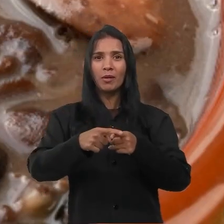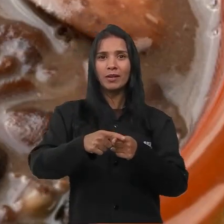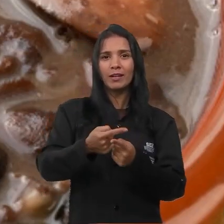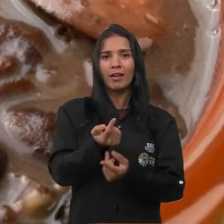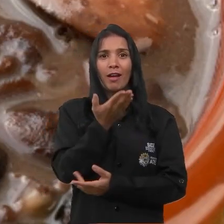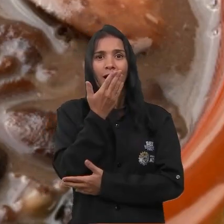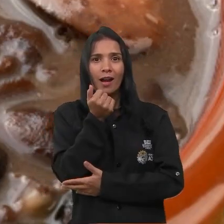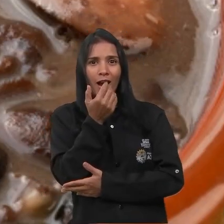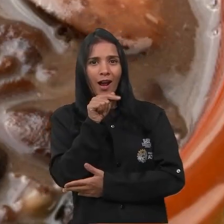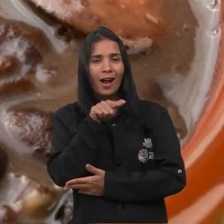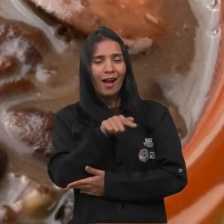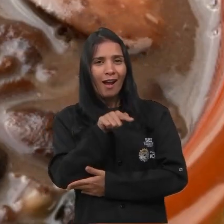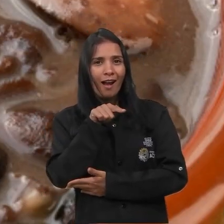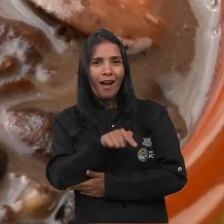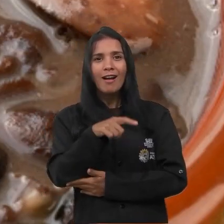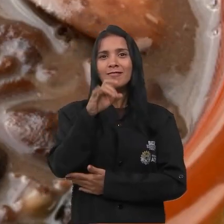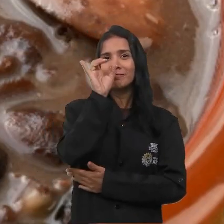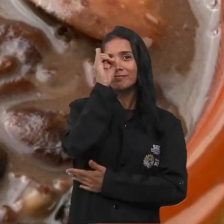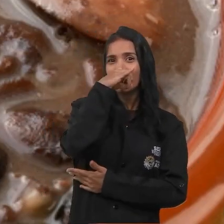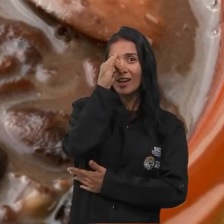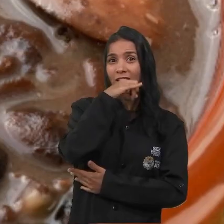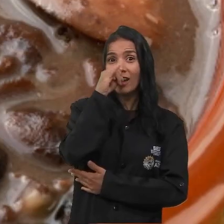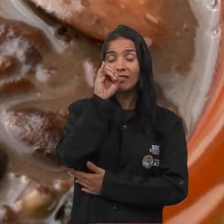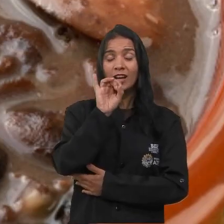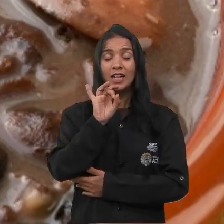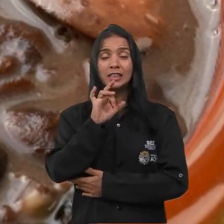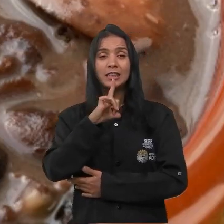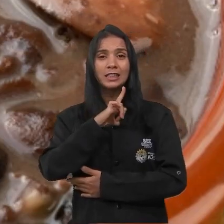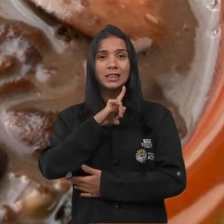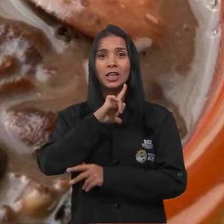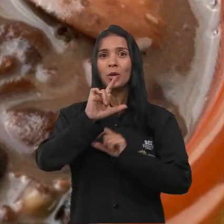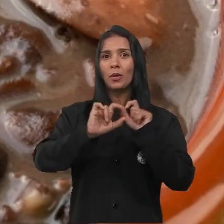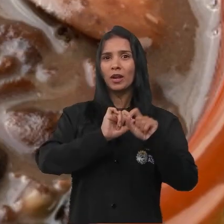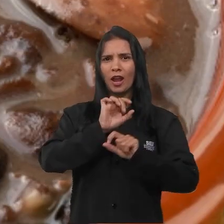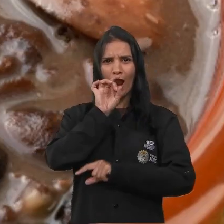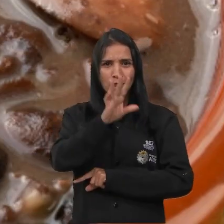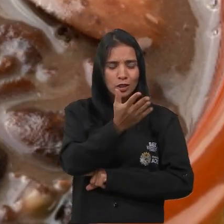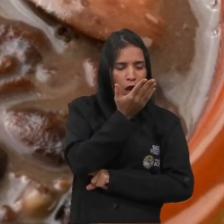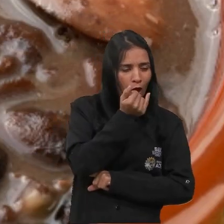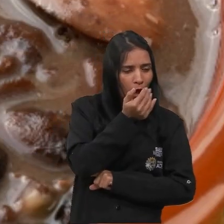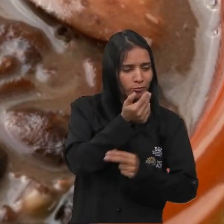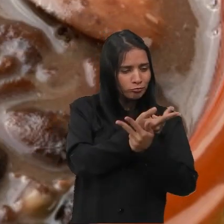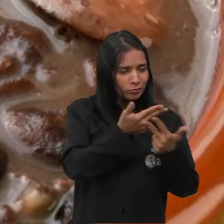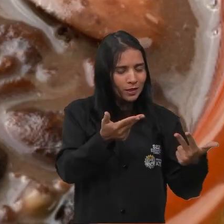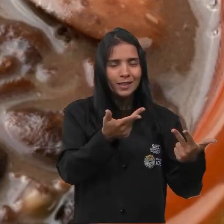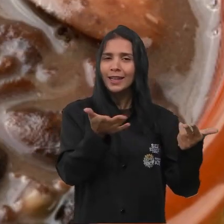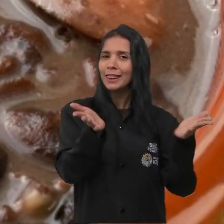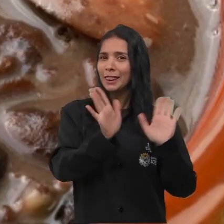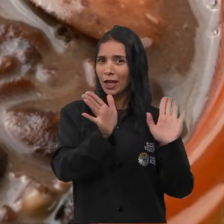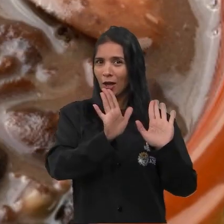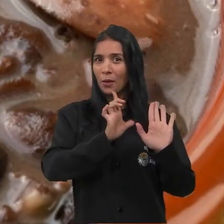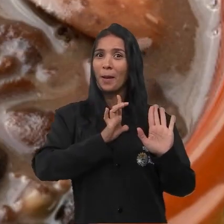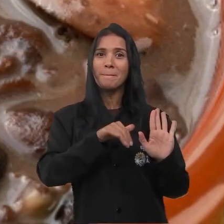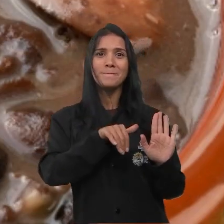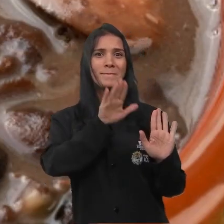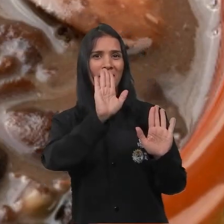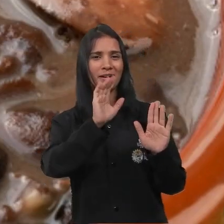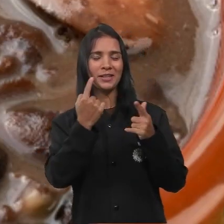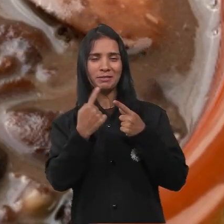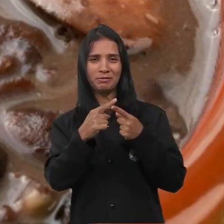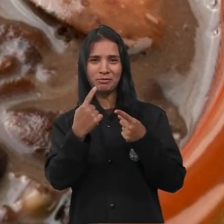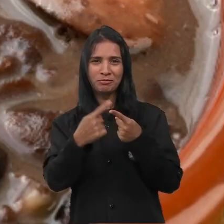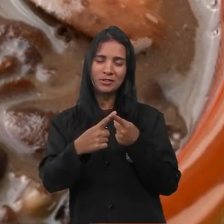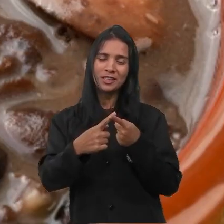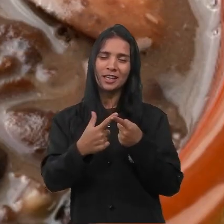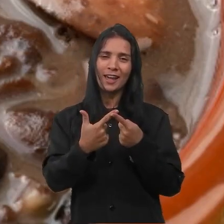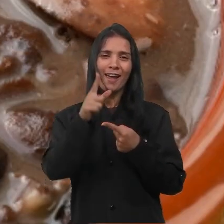mais que um prato. O que é isso, professora? Por que a feijoada é mais que um prato? Ela pode ser